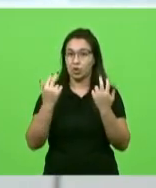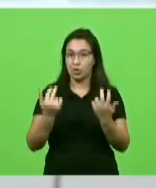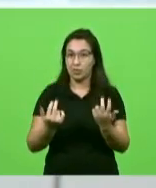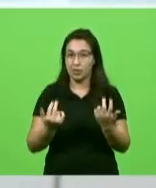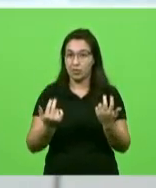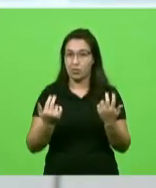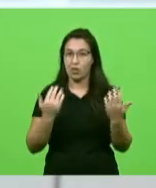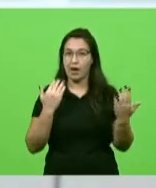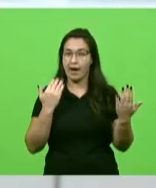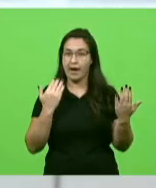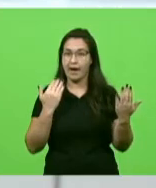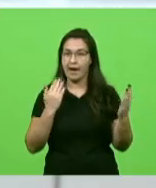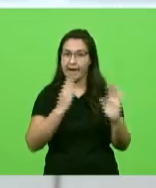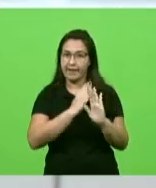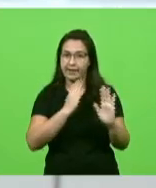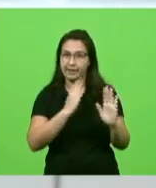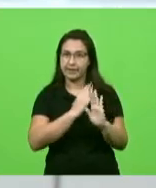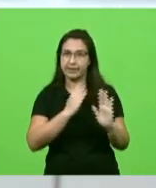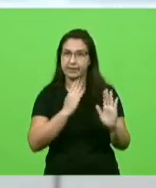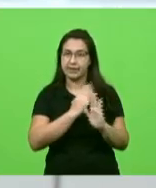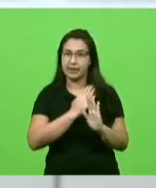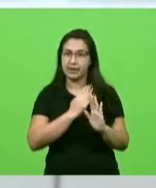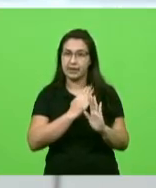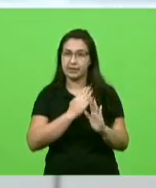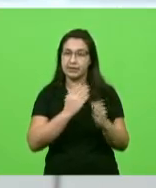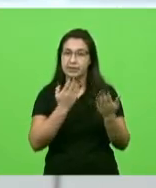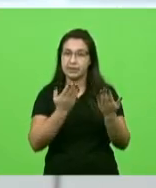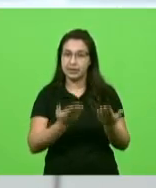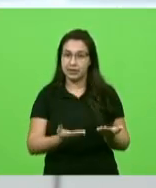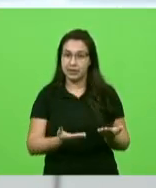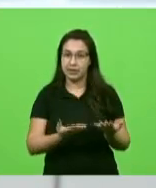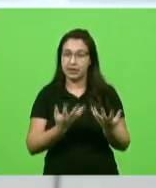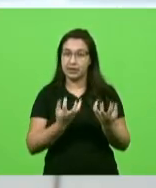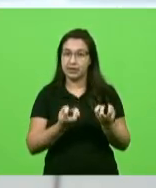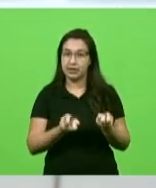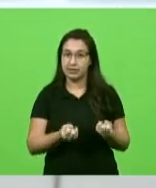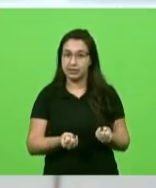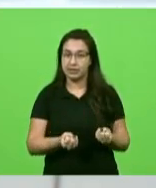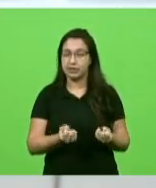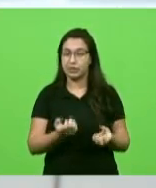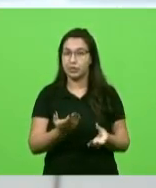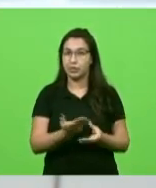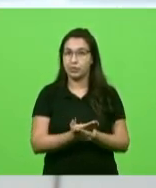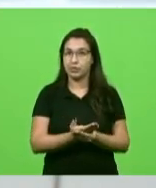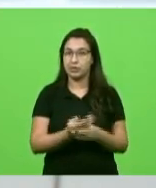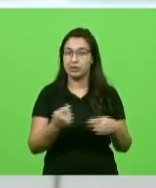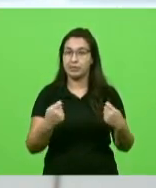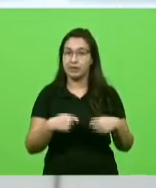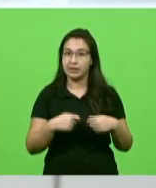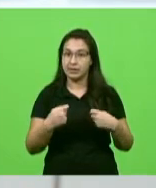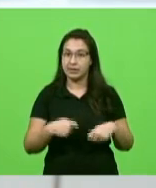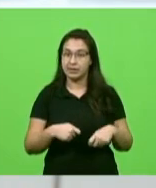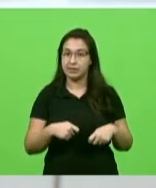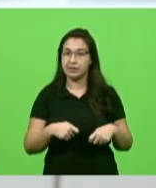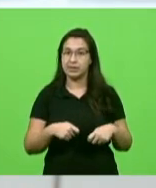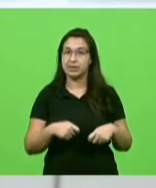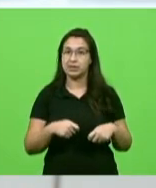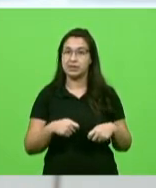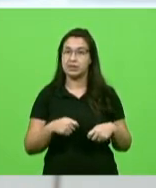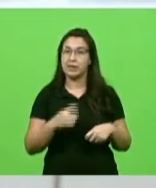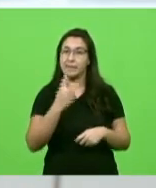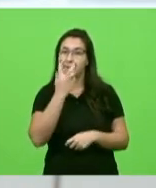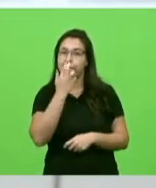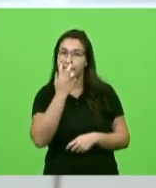de admissibilidade da denúncia deve ser realizado de modo simular não idêntico àquele